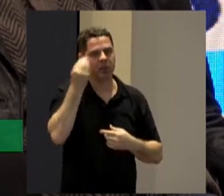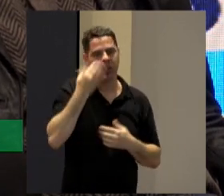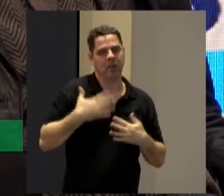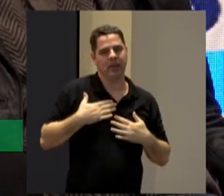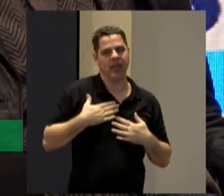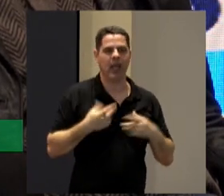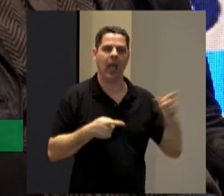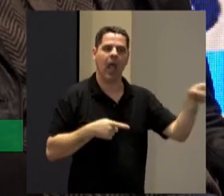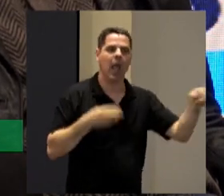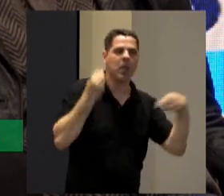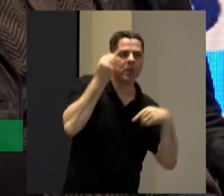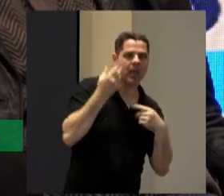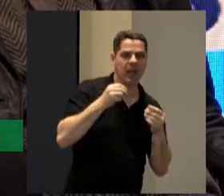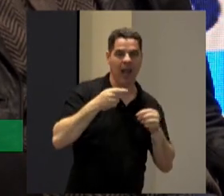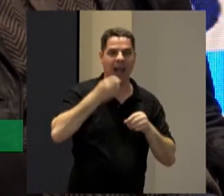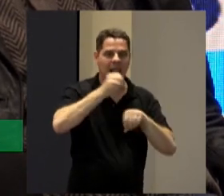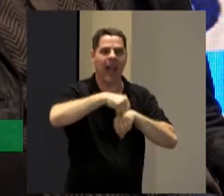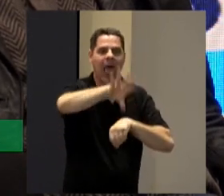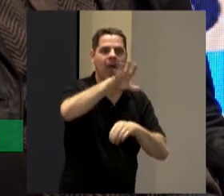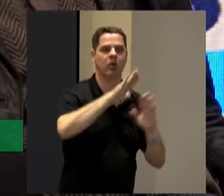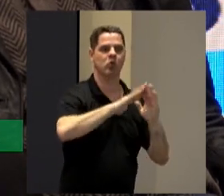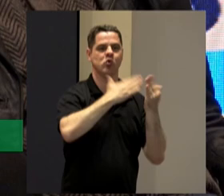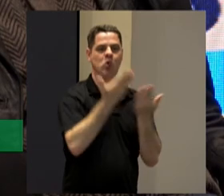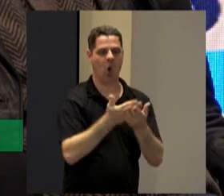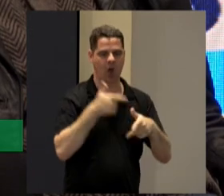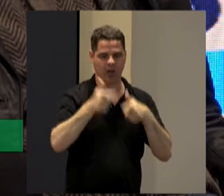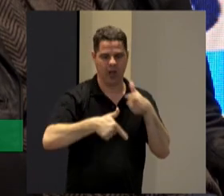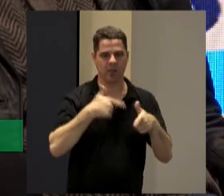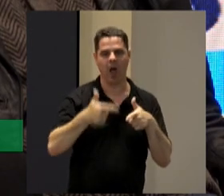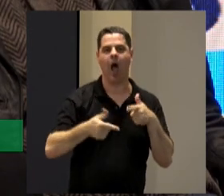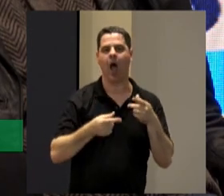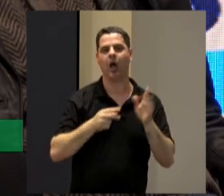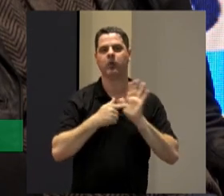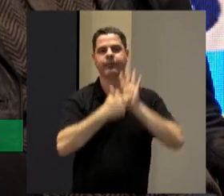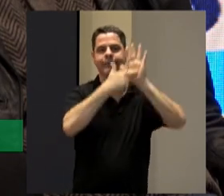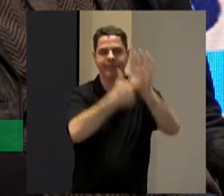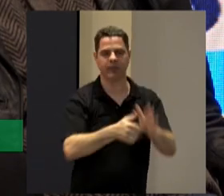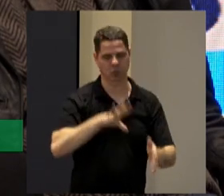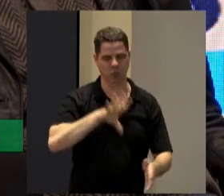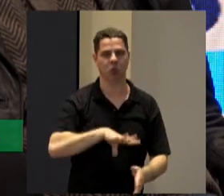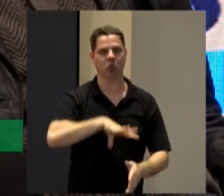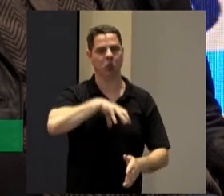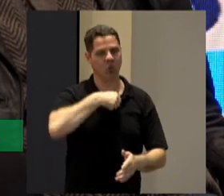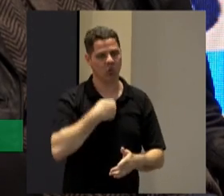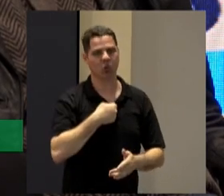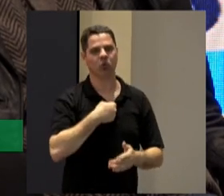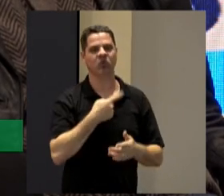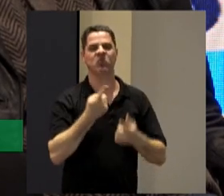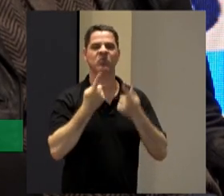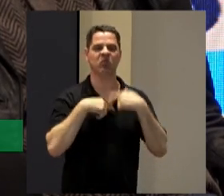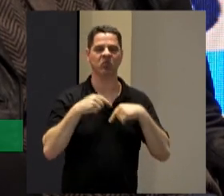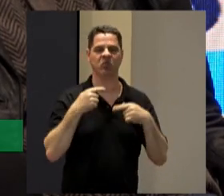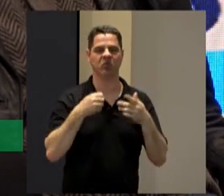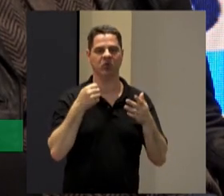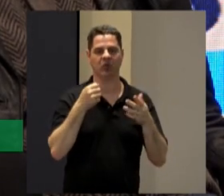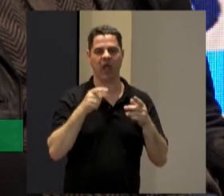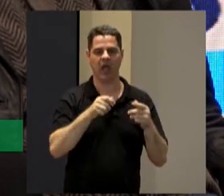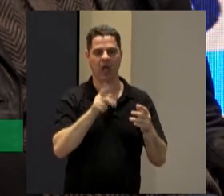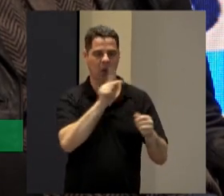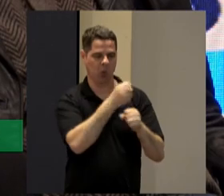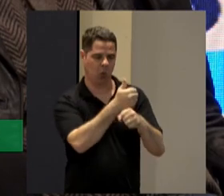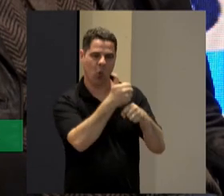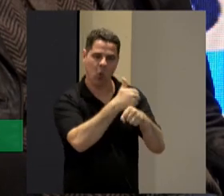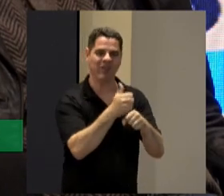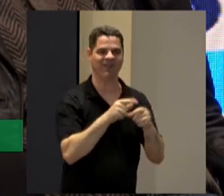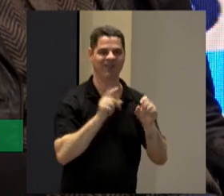que levem para as unidades de vocês esse trabalho que é realizado com tanta coragem, com tanta determinação pelos nossos